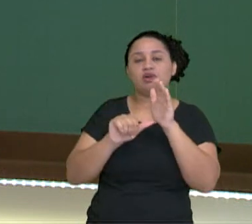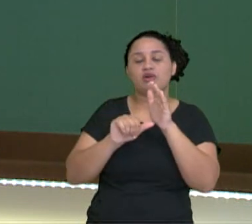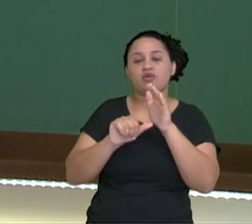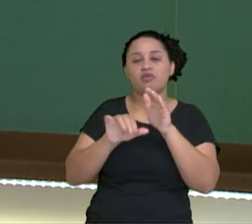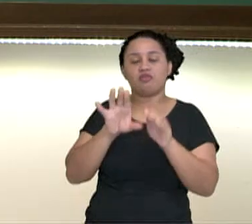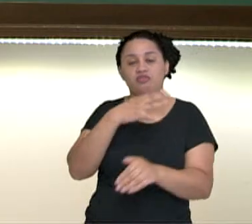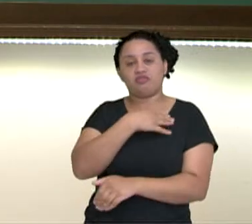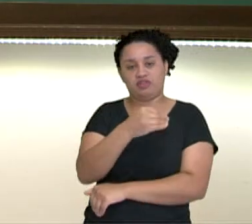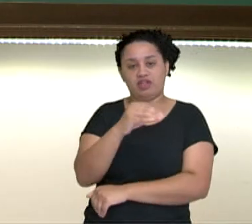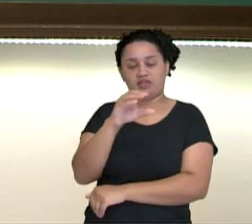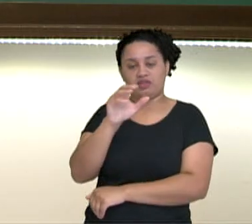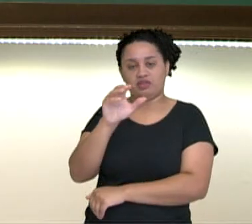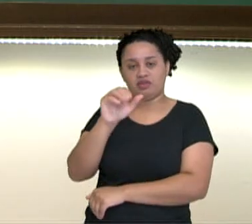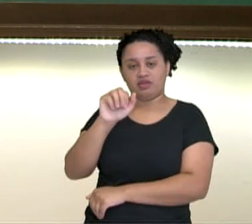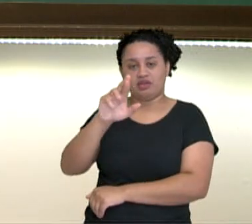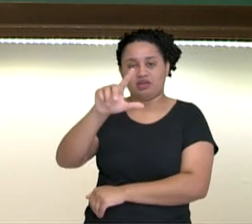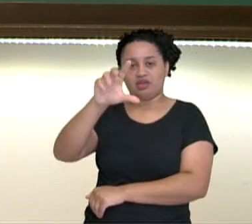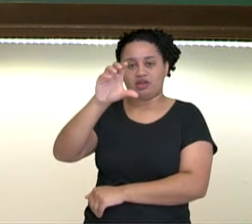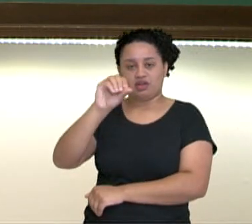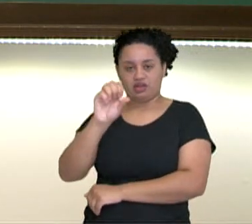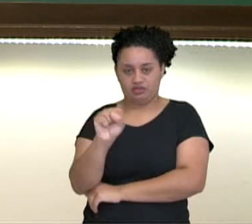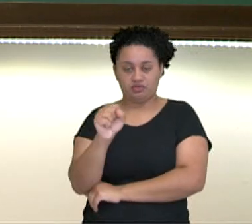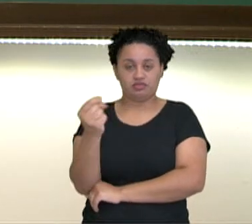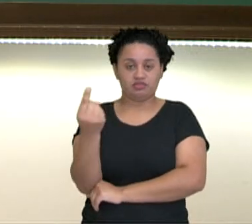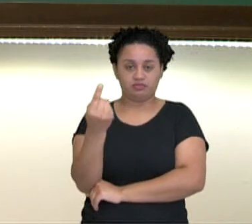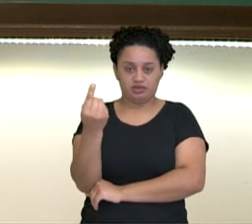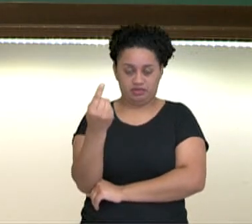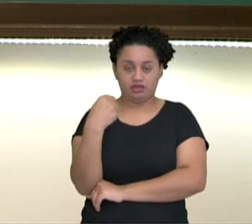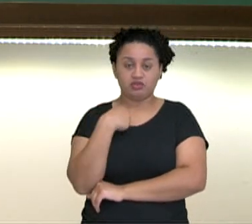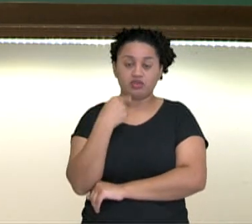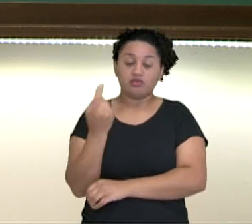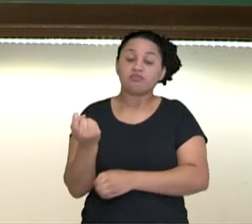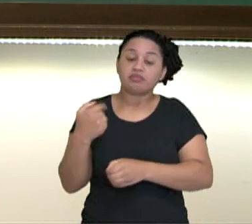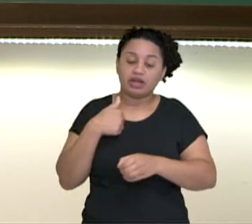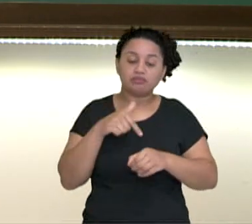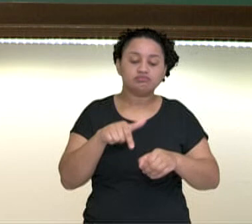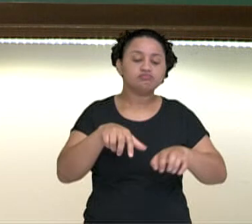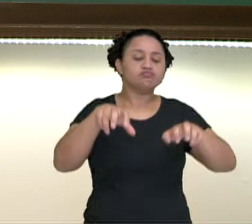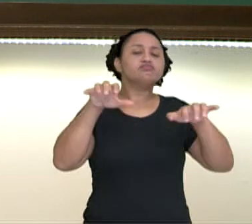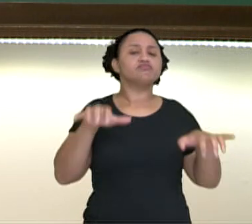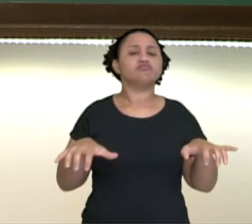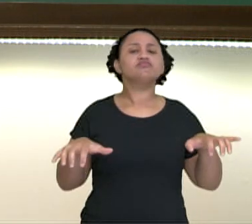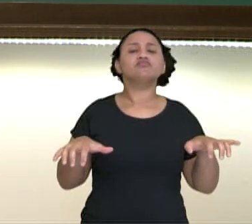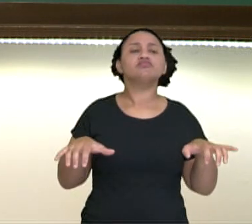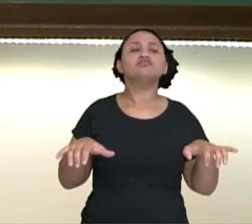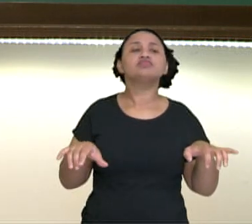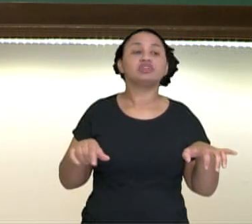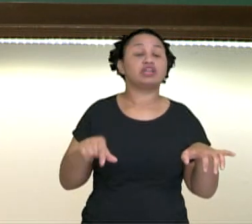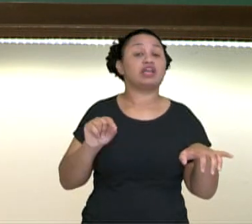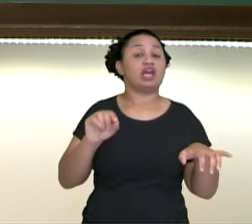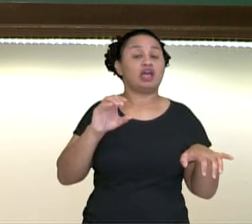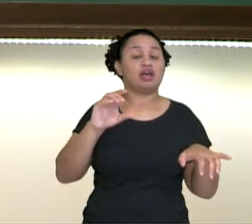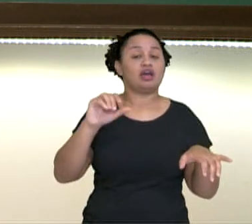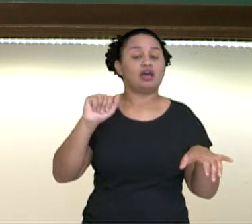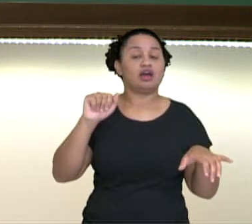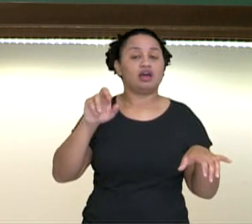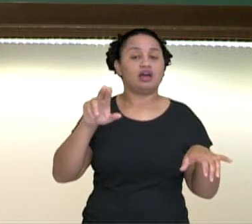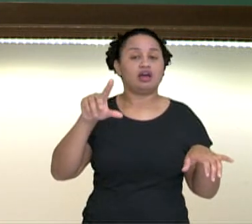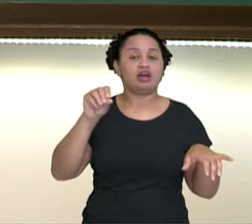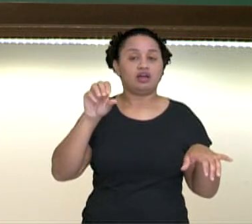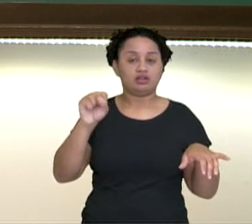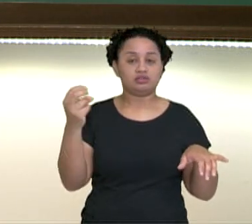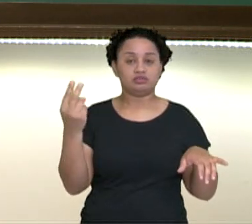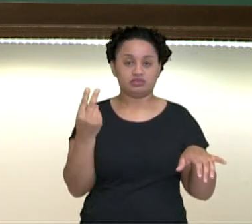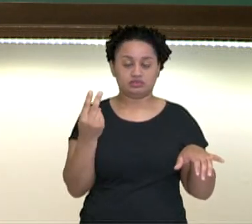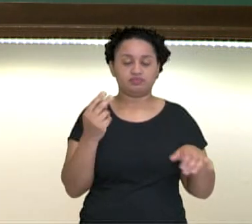Carlos II, a ocupar o trono. E aí é que as agitações vão se manter mais ainda